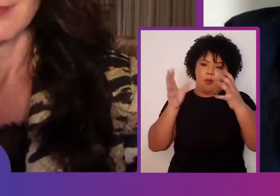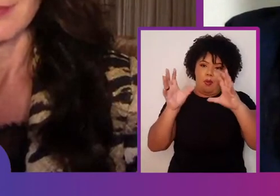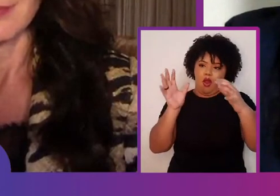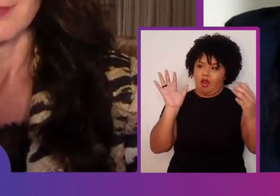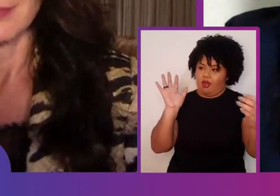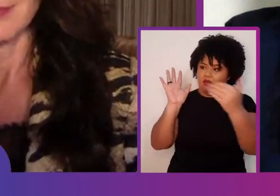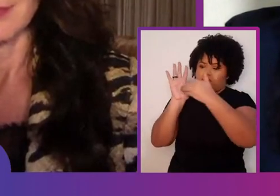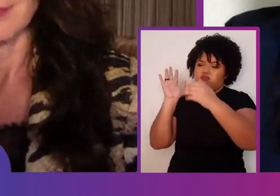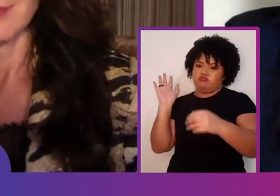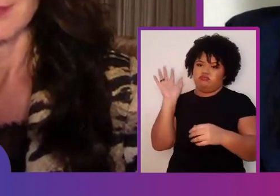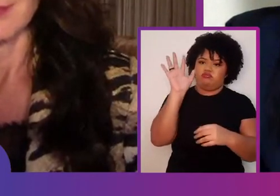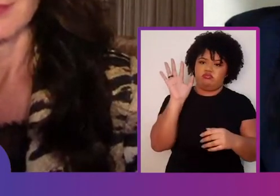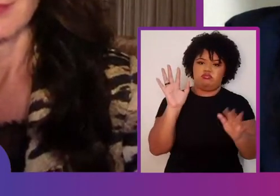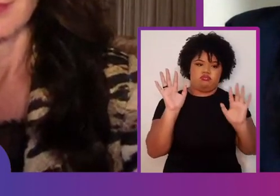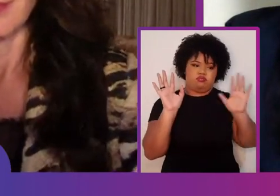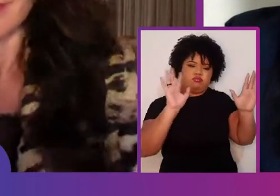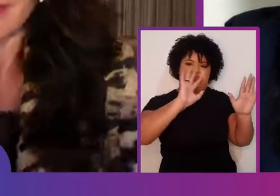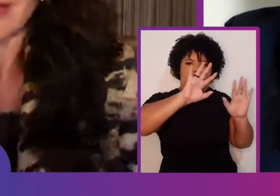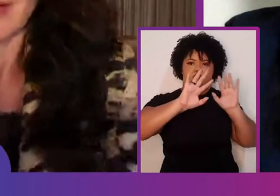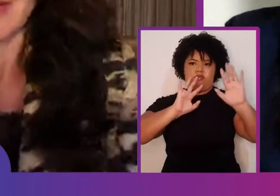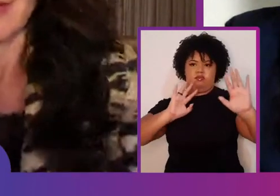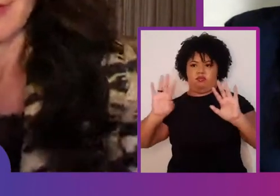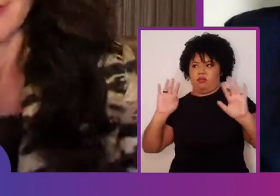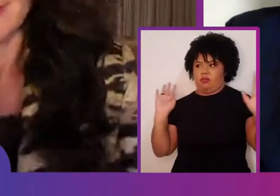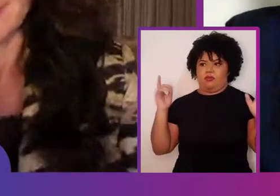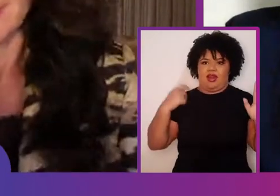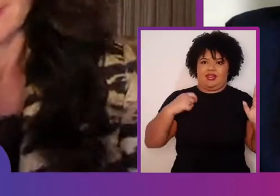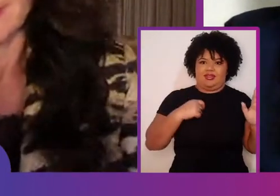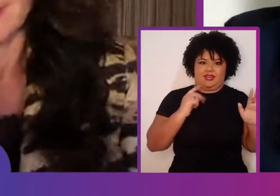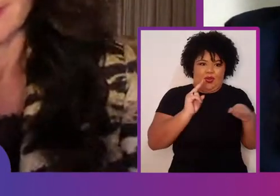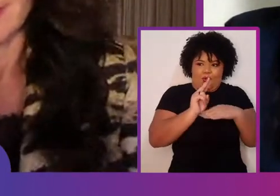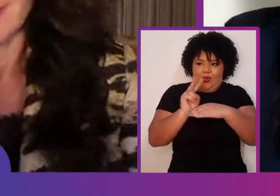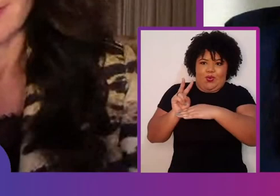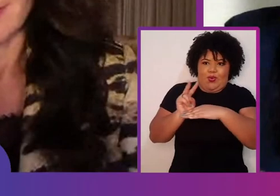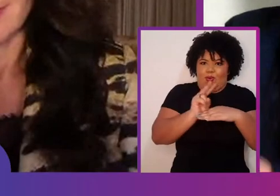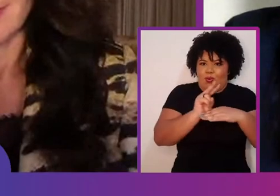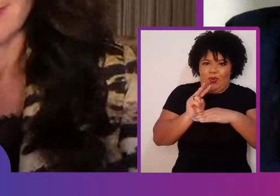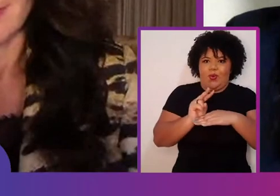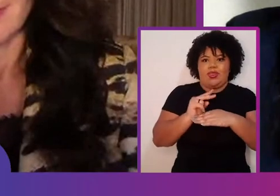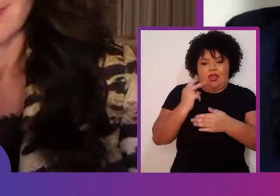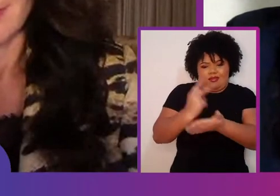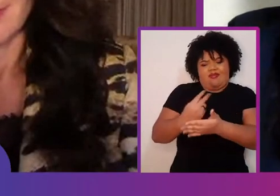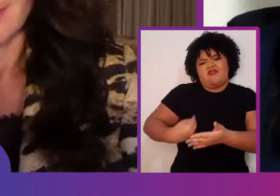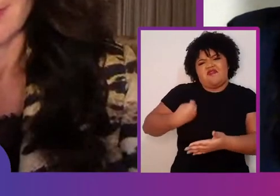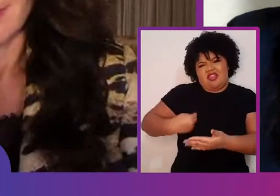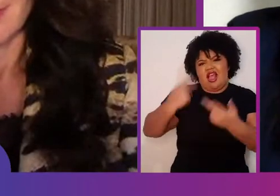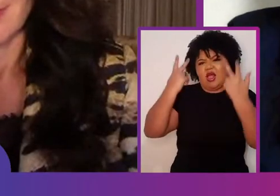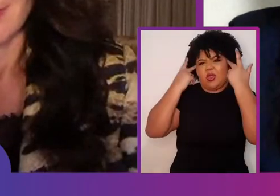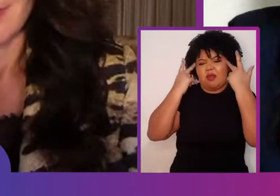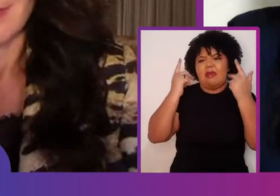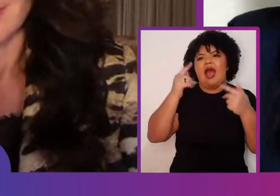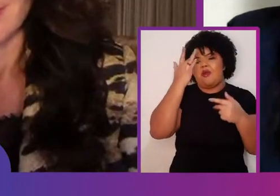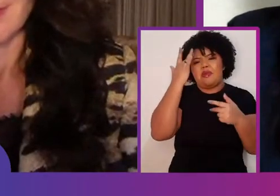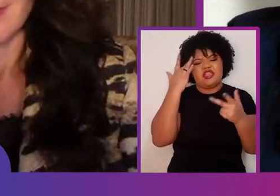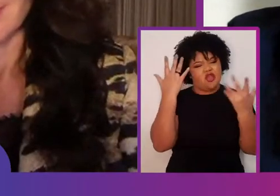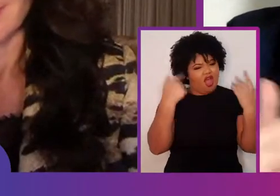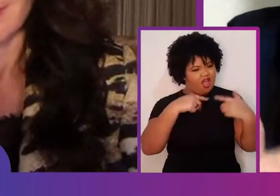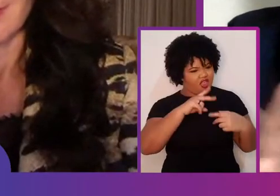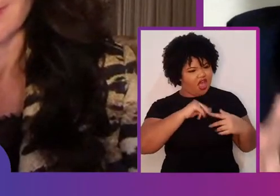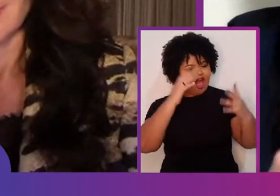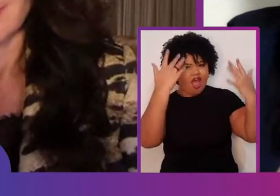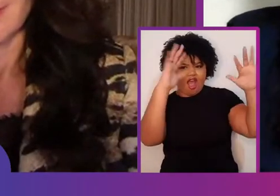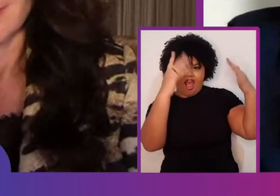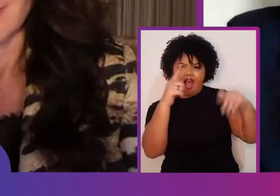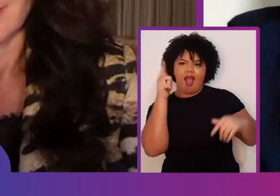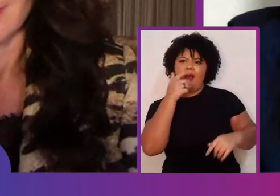treinou para isso? Você não foi posto aí para não deixar bola nenhuma entrar. Então, faz favor, continua pegando aí, que eu tô achando lindo, eu vou te escalar no jogo, você